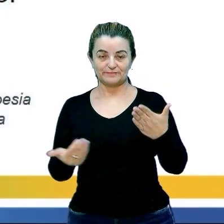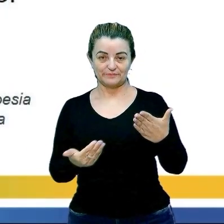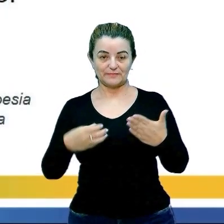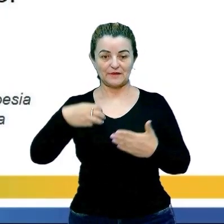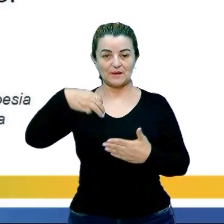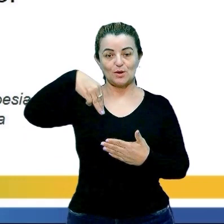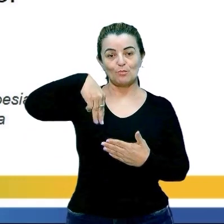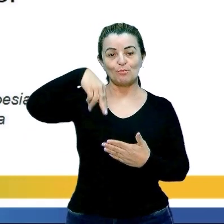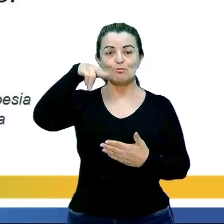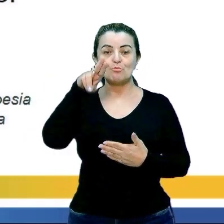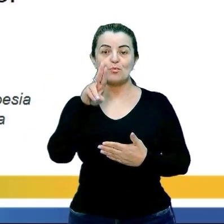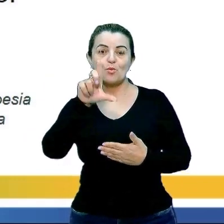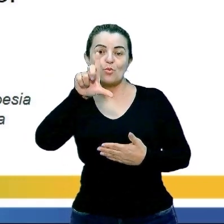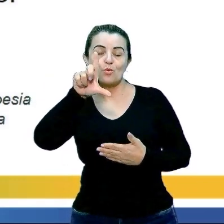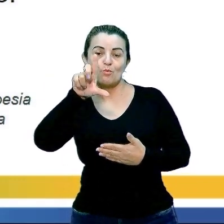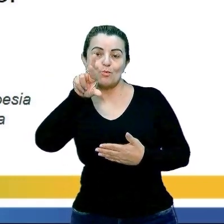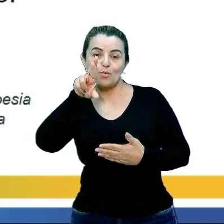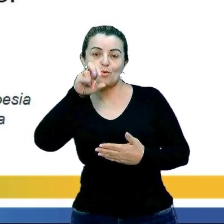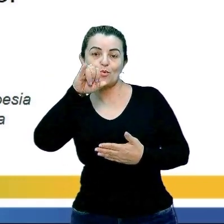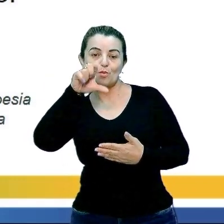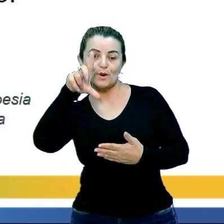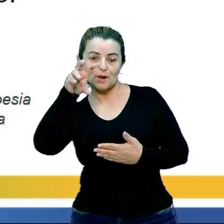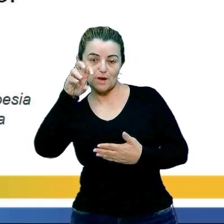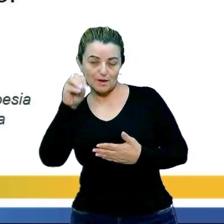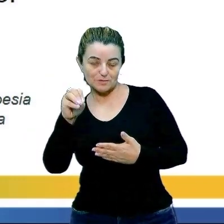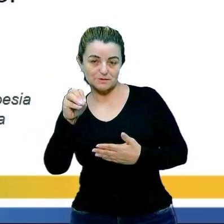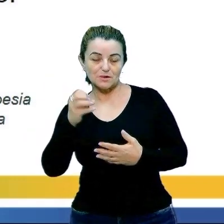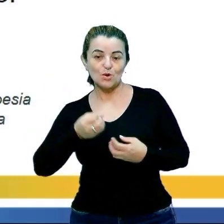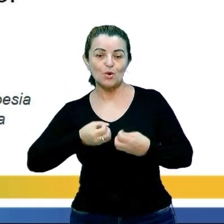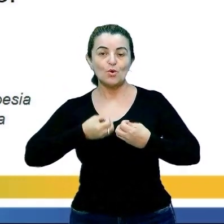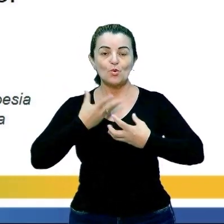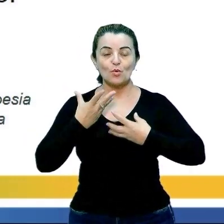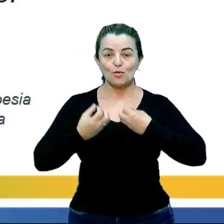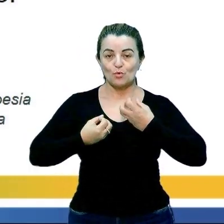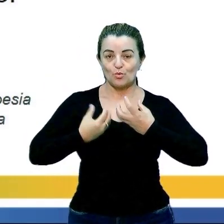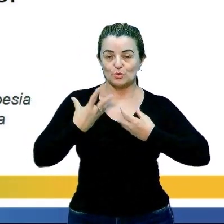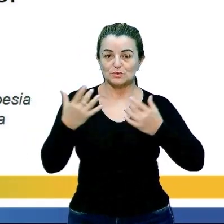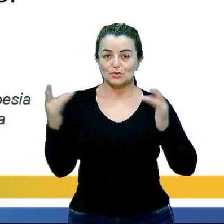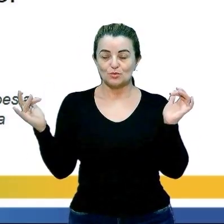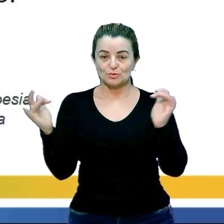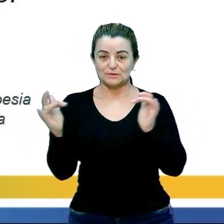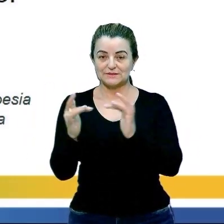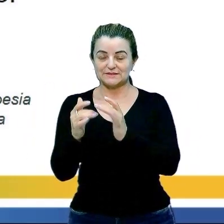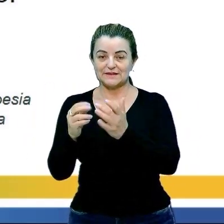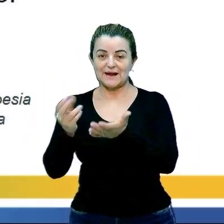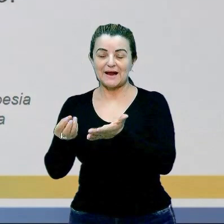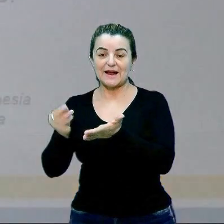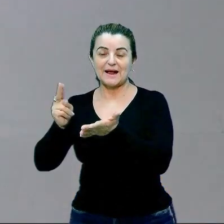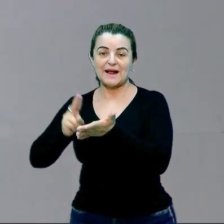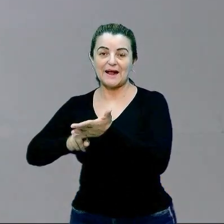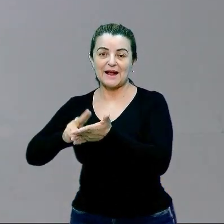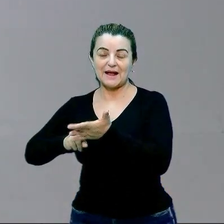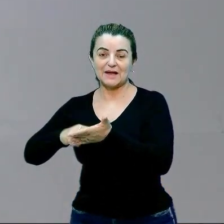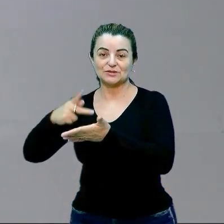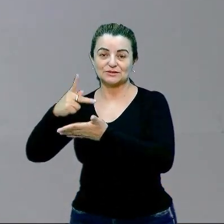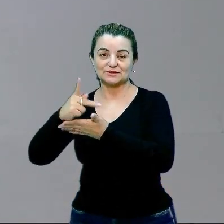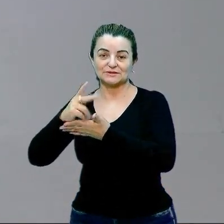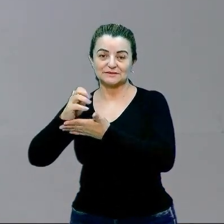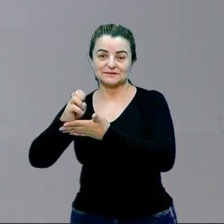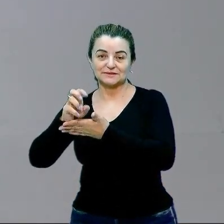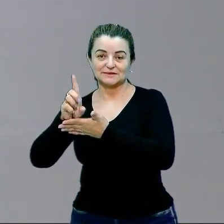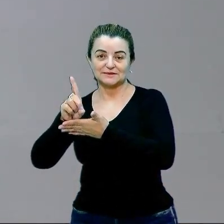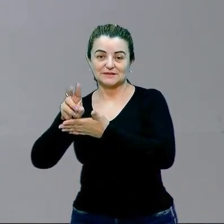Murilo Mendes, em um de seus poemas, dialoga com a carta de Pero Vaz de Caminha. Aí